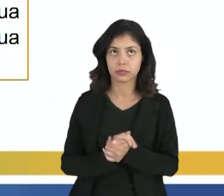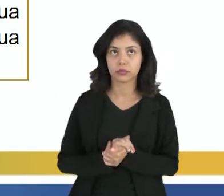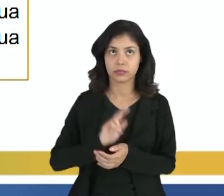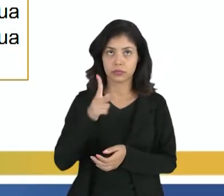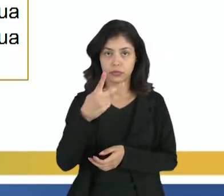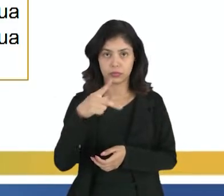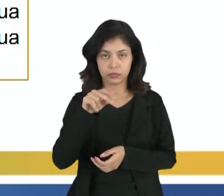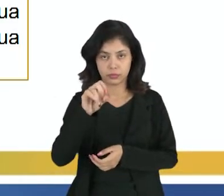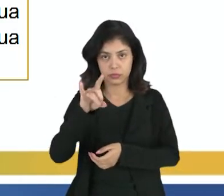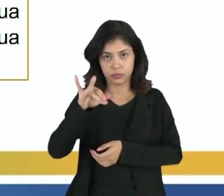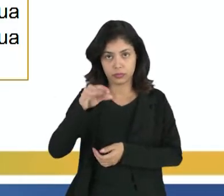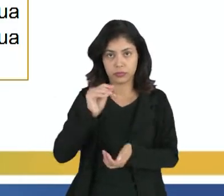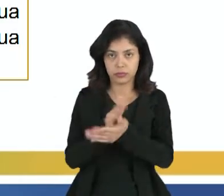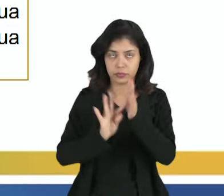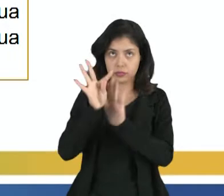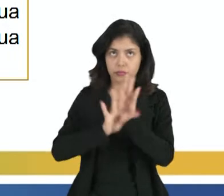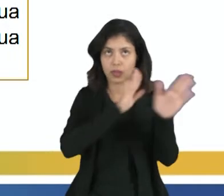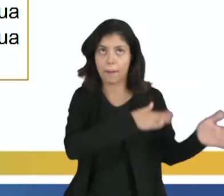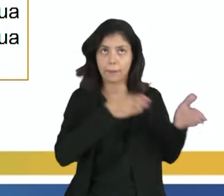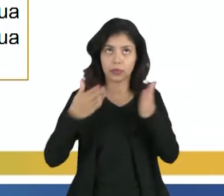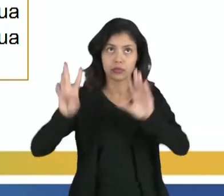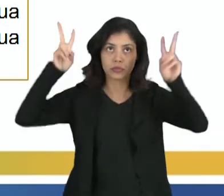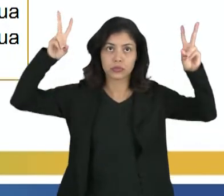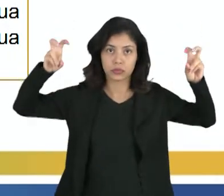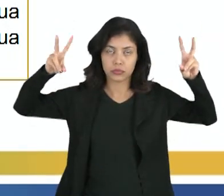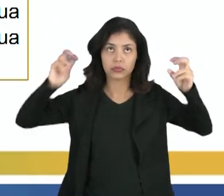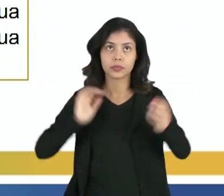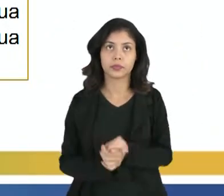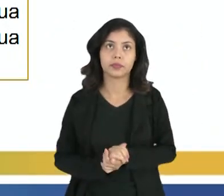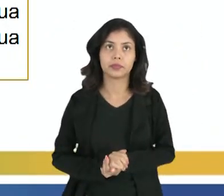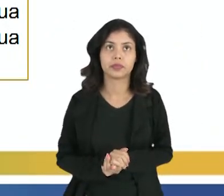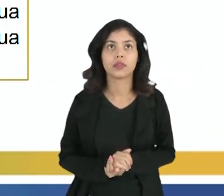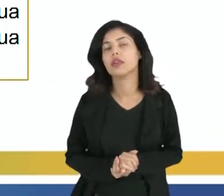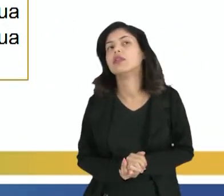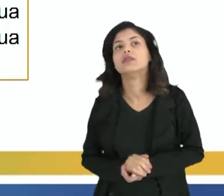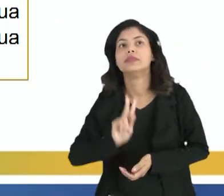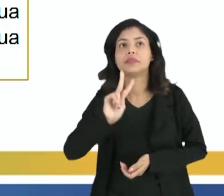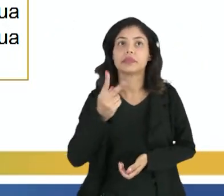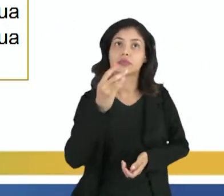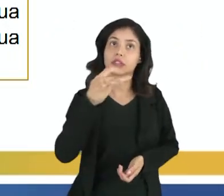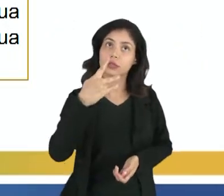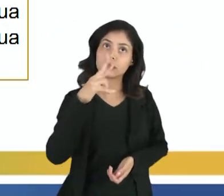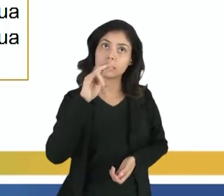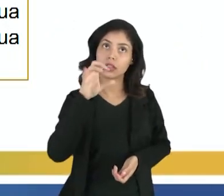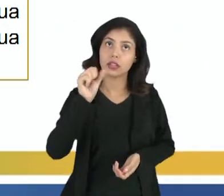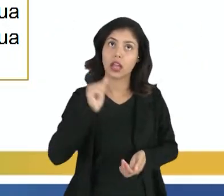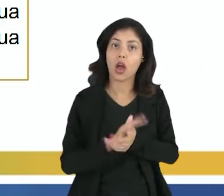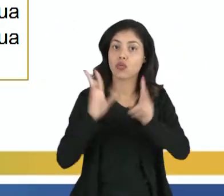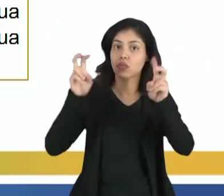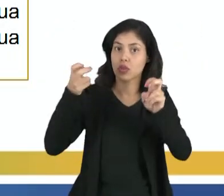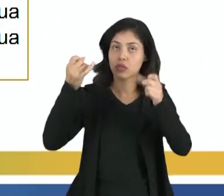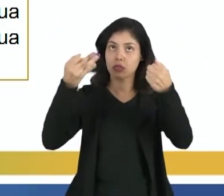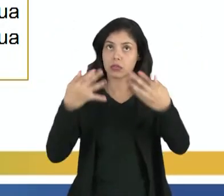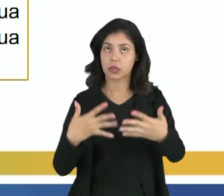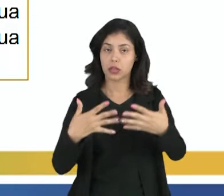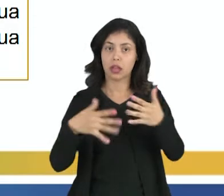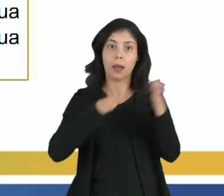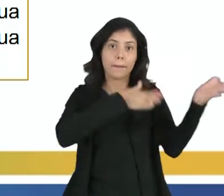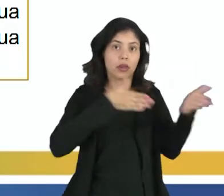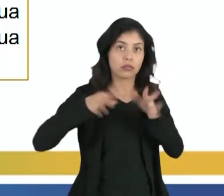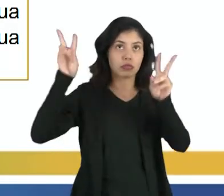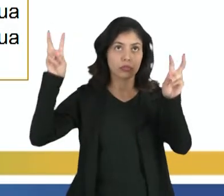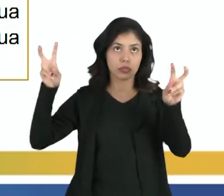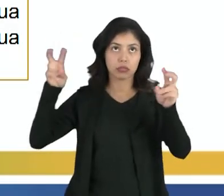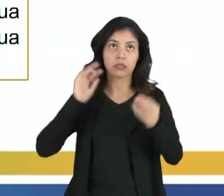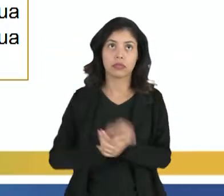hipóteses sobre o texto a partir do título. Então levante hipóteses sobre o que o texto vai tratar a partir do título.